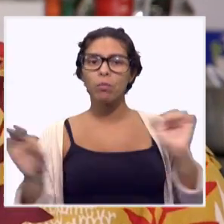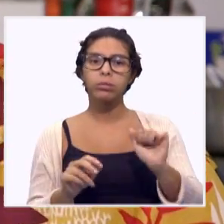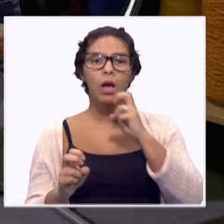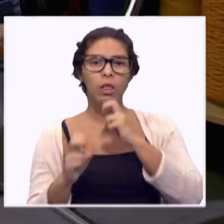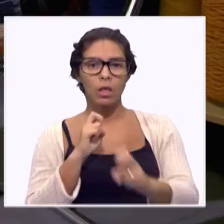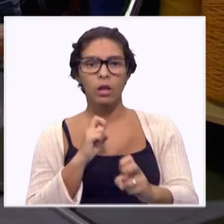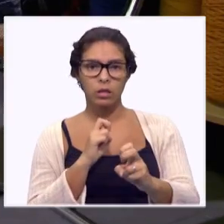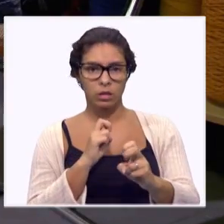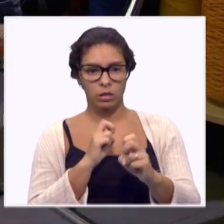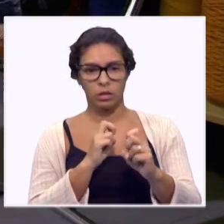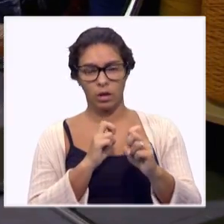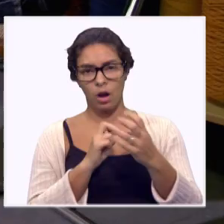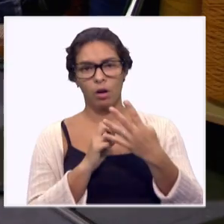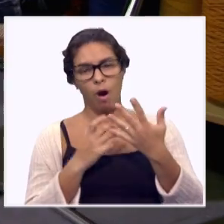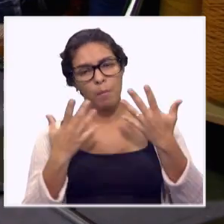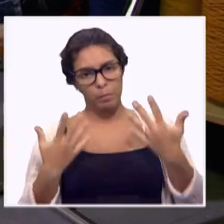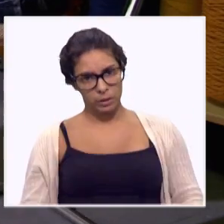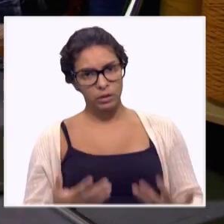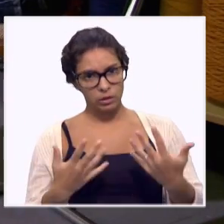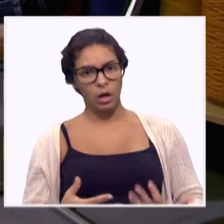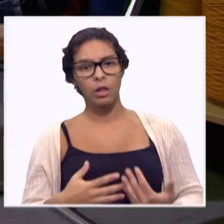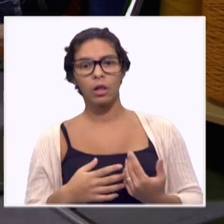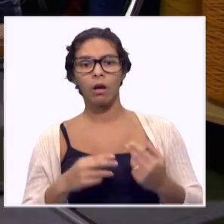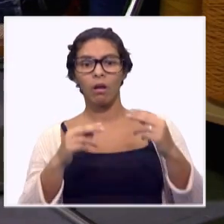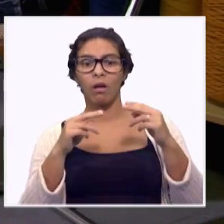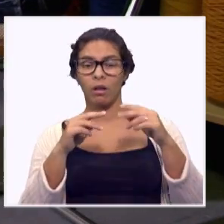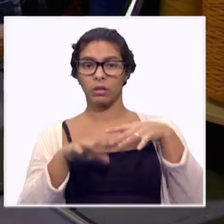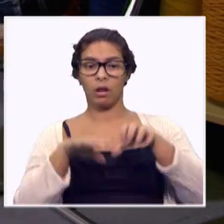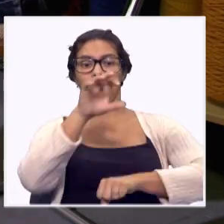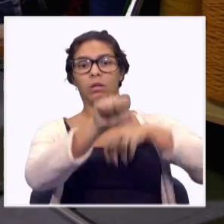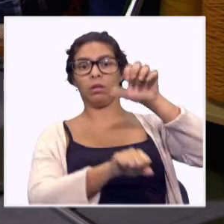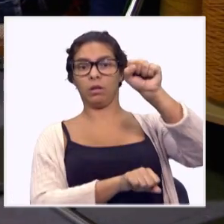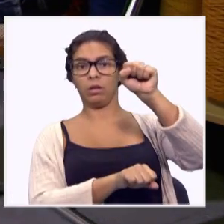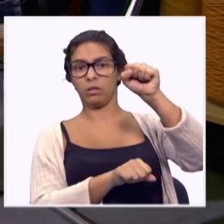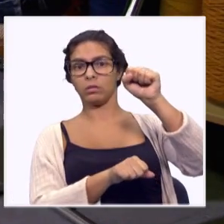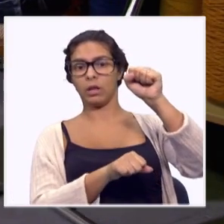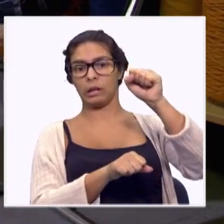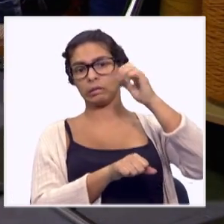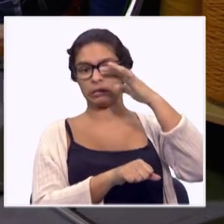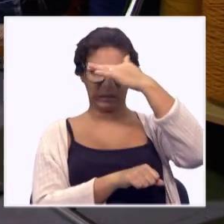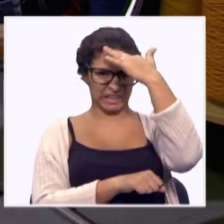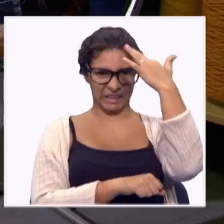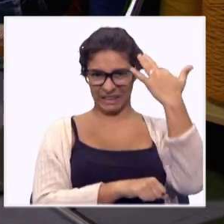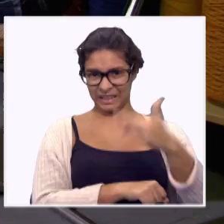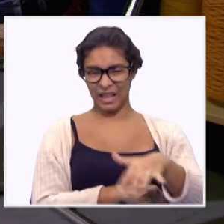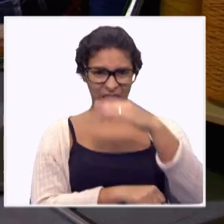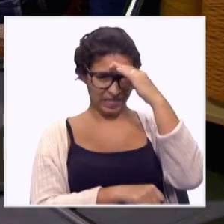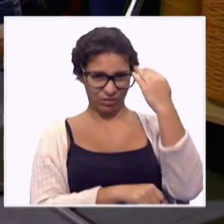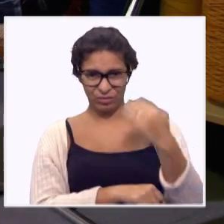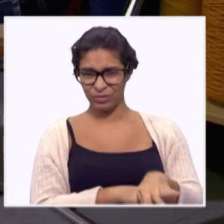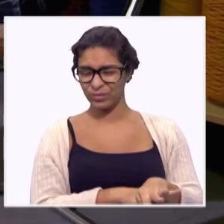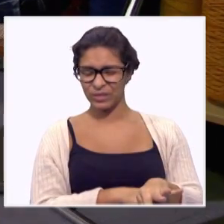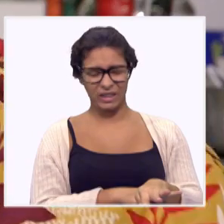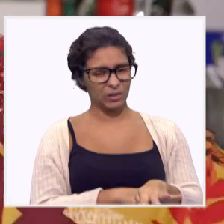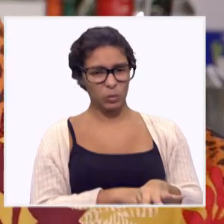pesado. Estar a trabalhar num escadote também não é a coisa mais fácil deste mundo. Portanto, foi o grau de dificuldade?